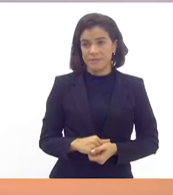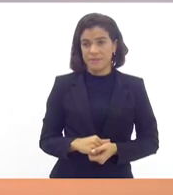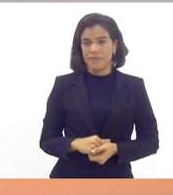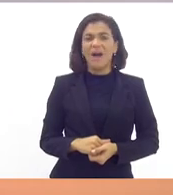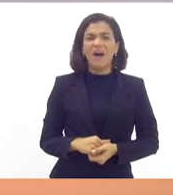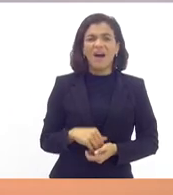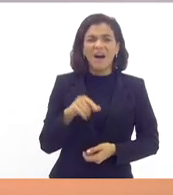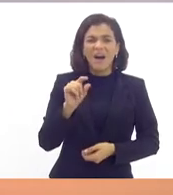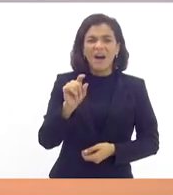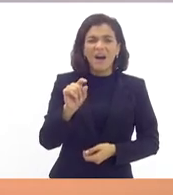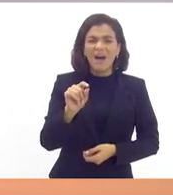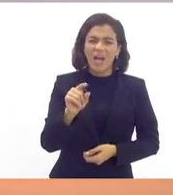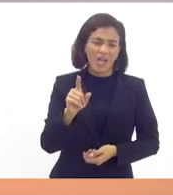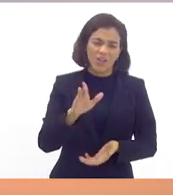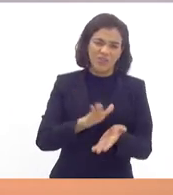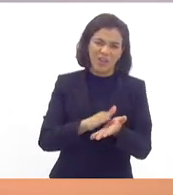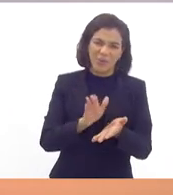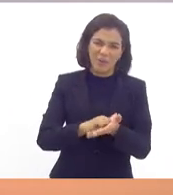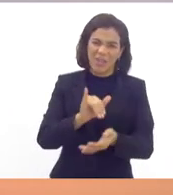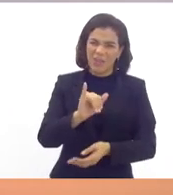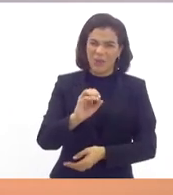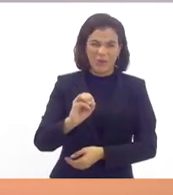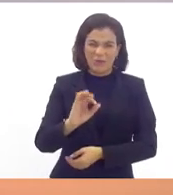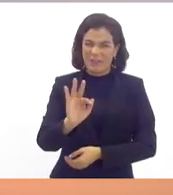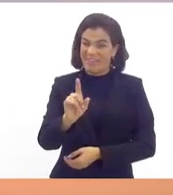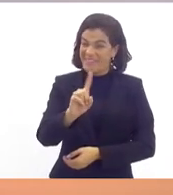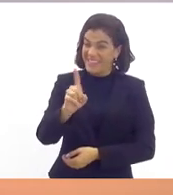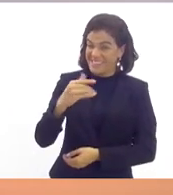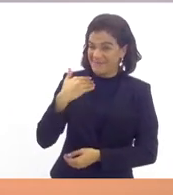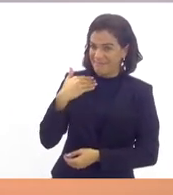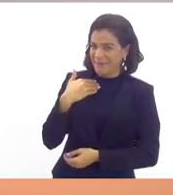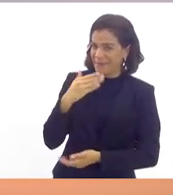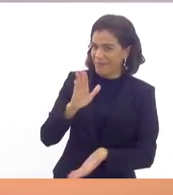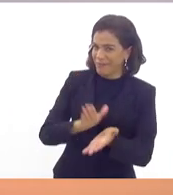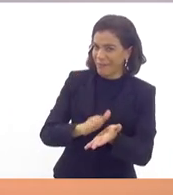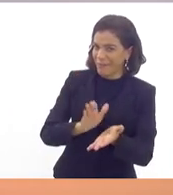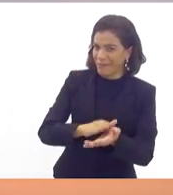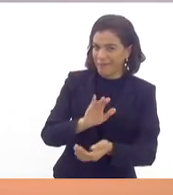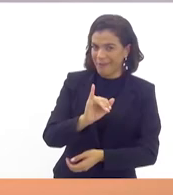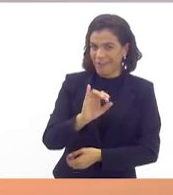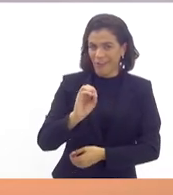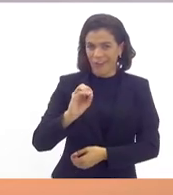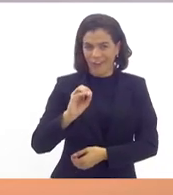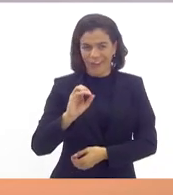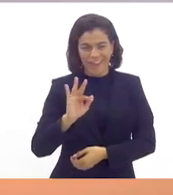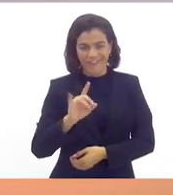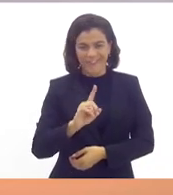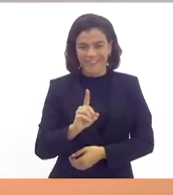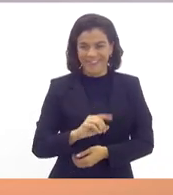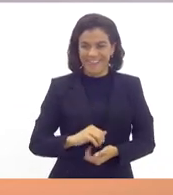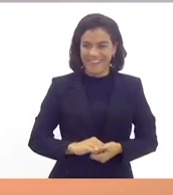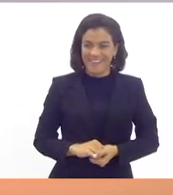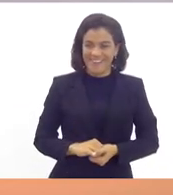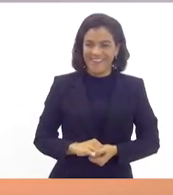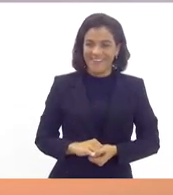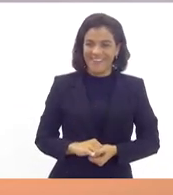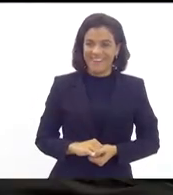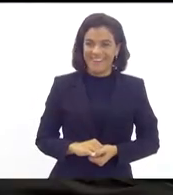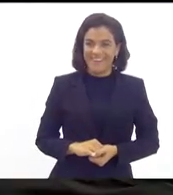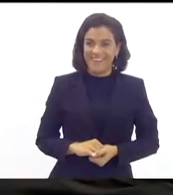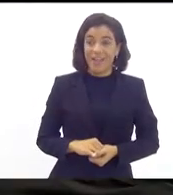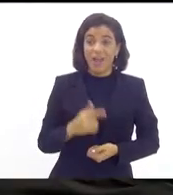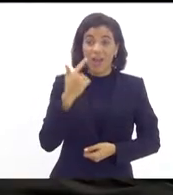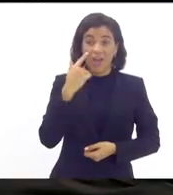Hã? Não, não vai cobrar IOF desse banco, não. Desse banco não vai cobrar IOF, não. Pode deixar. Bom, registrar aqui a